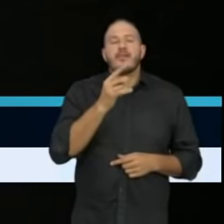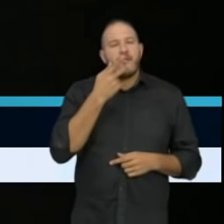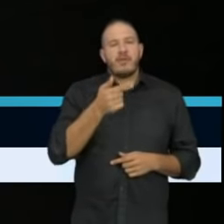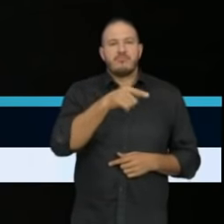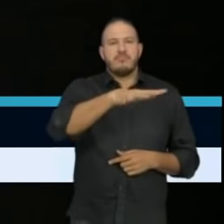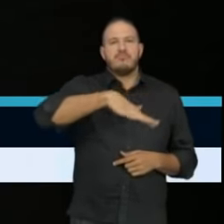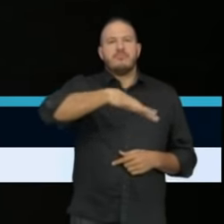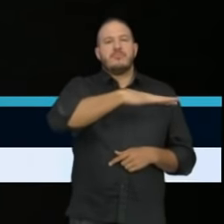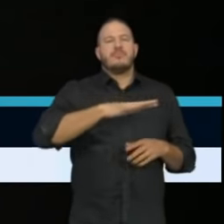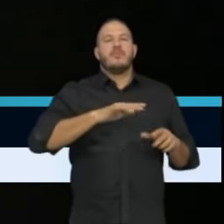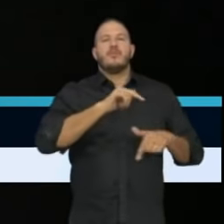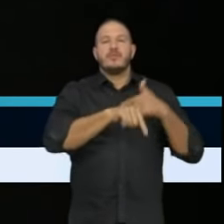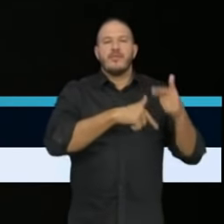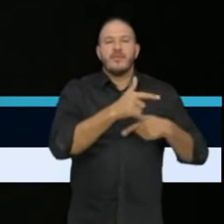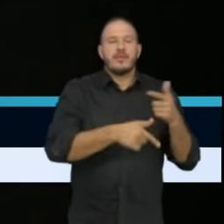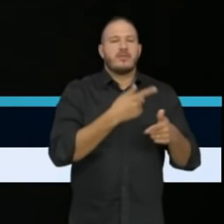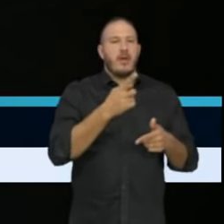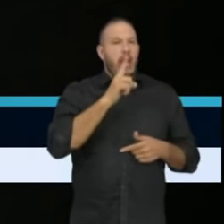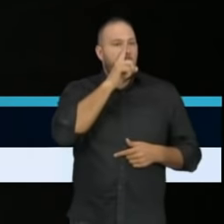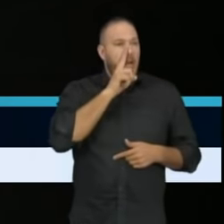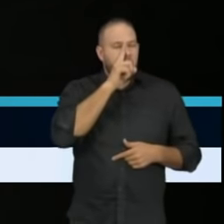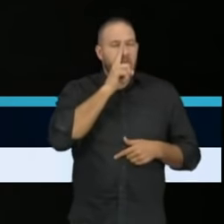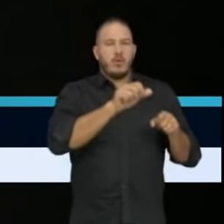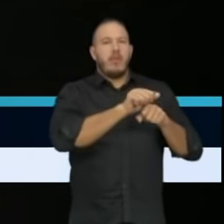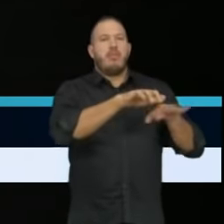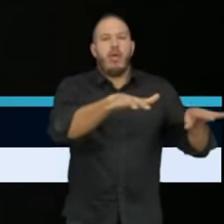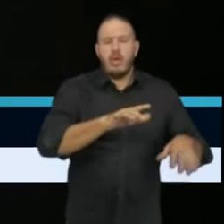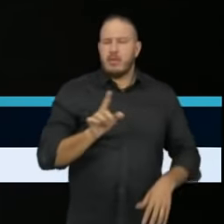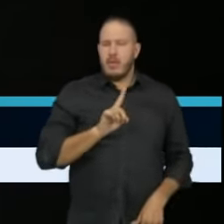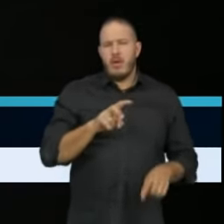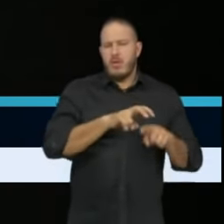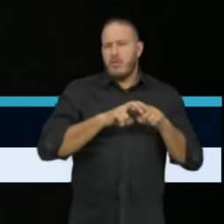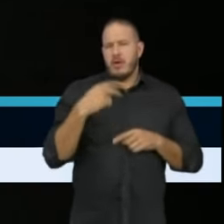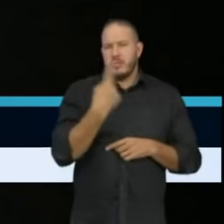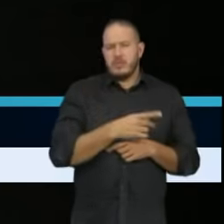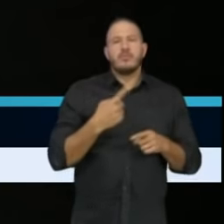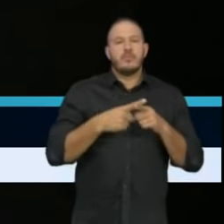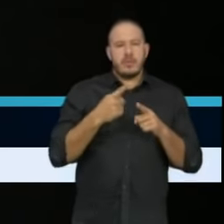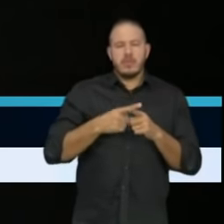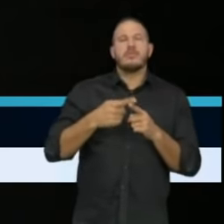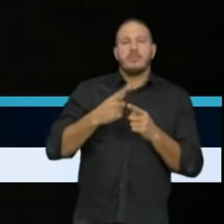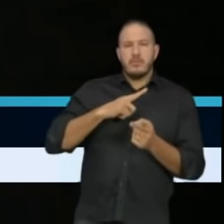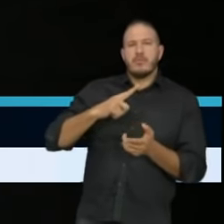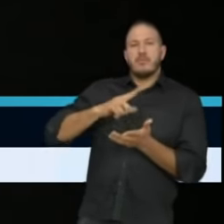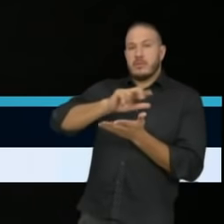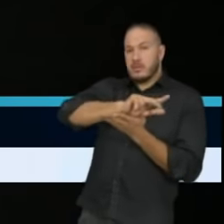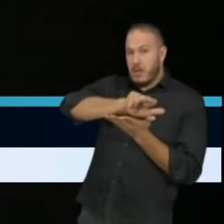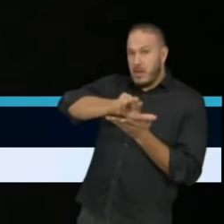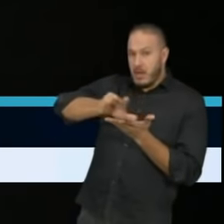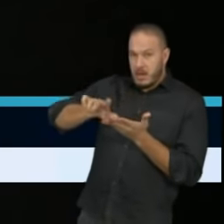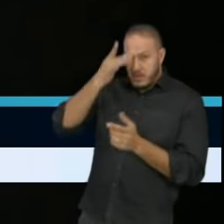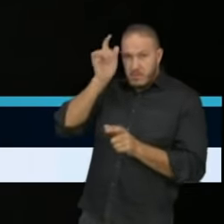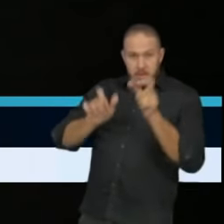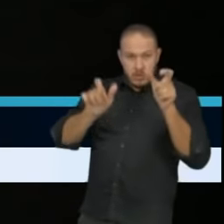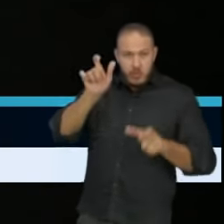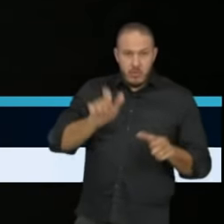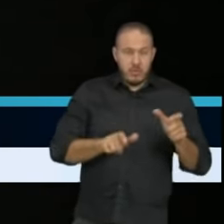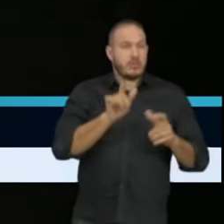serviços em risco de colapso por causa disso. Por quê? Porque uma série de pessoas que tiveram contato com